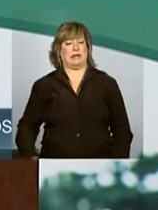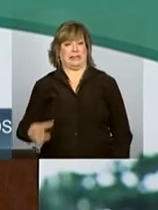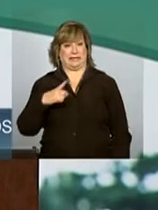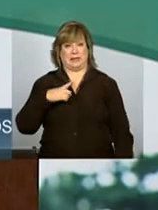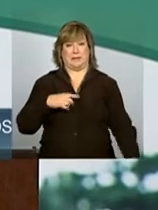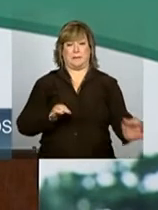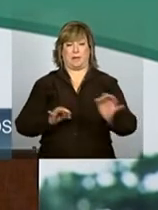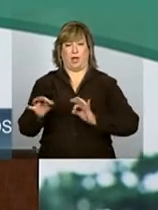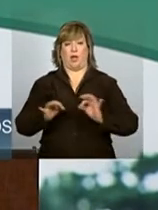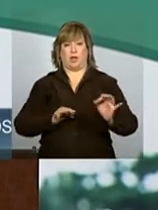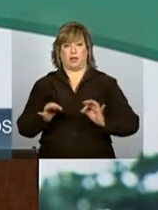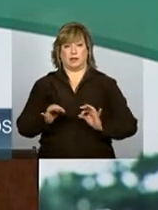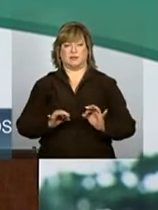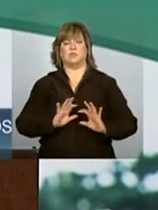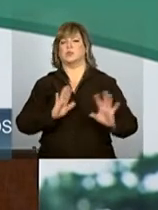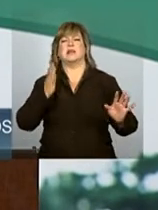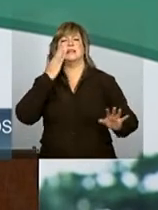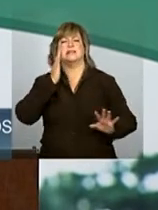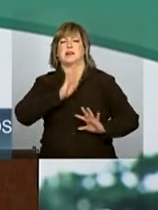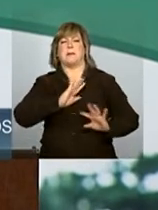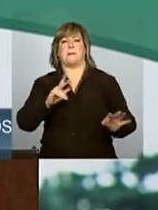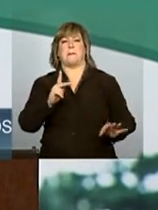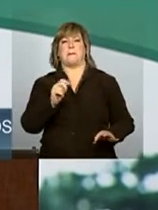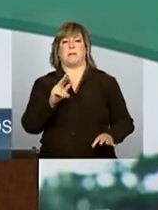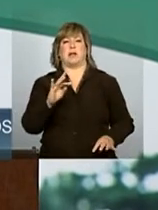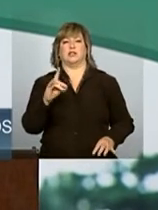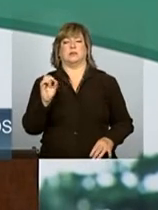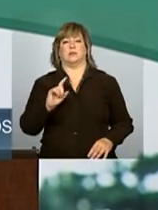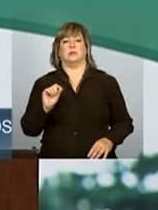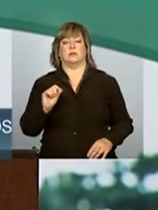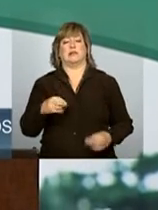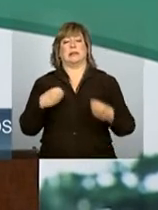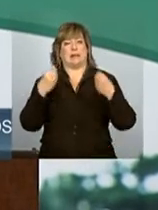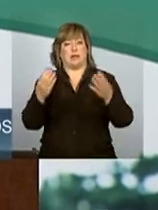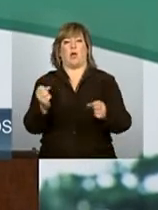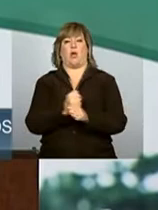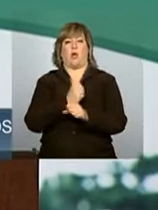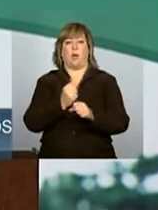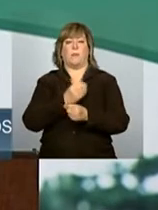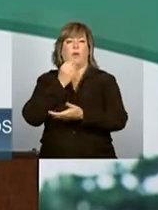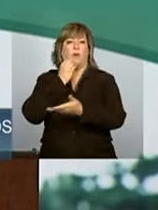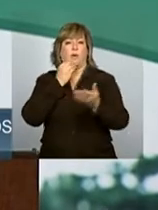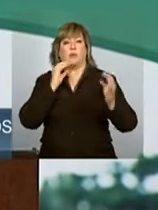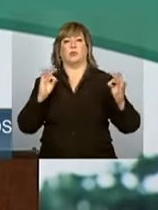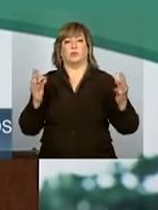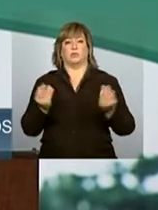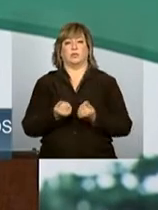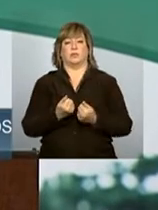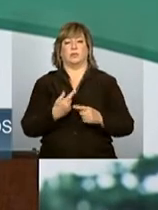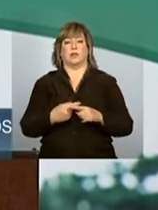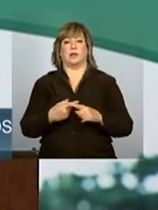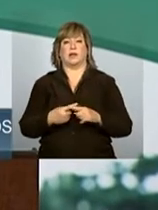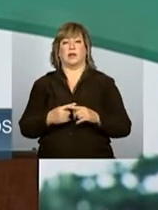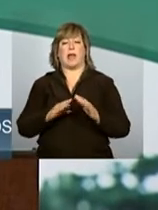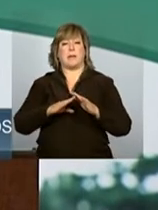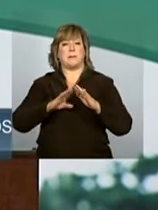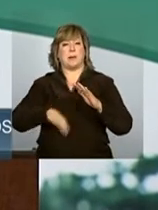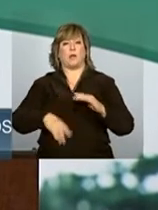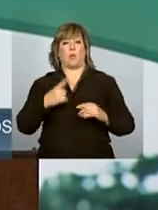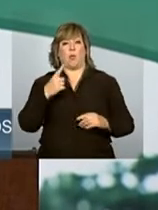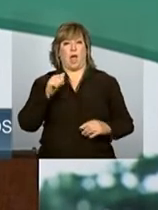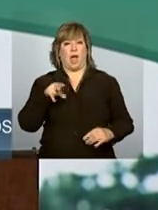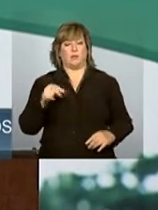projetos, não olha a cor partidária e leva obras e oportunidades a todos. Pois em menos de um ano do